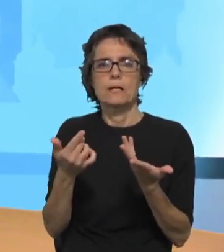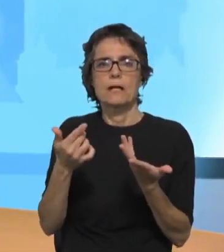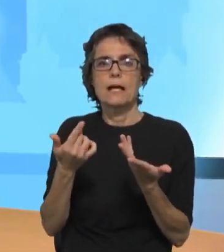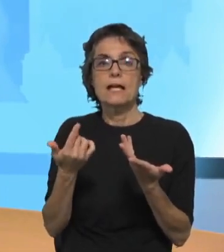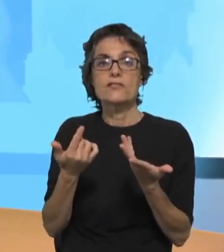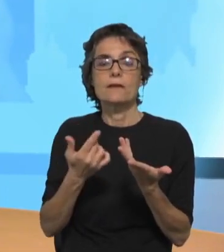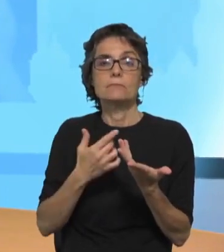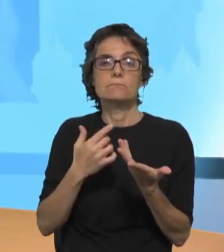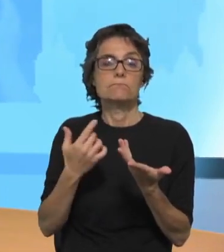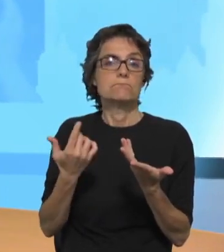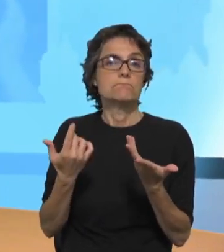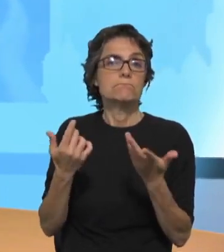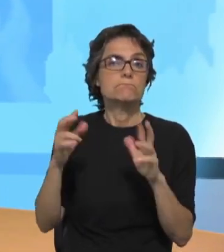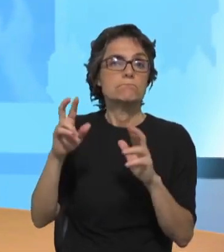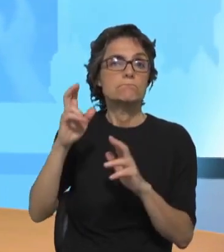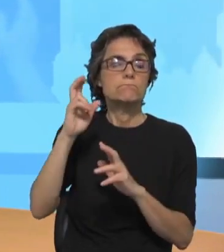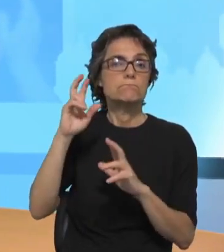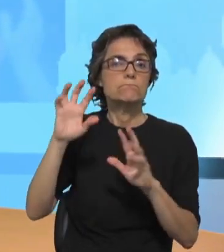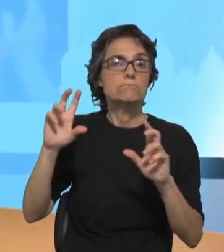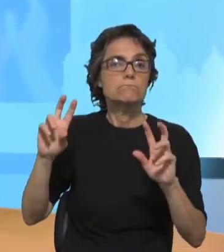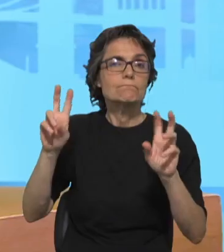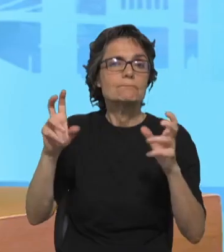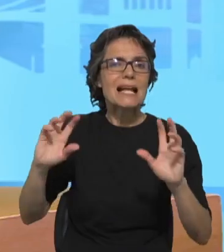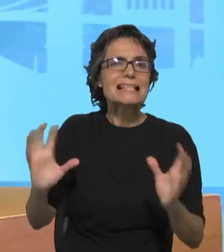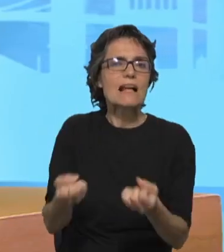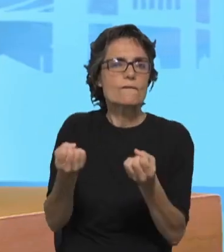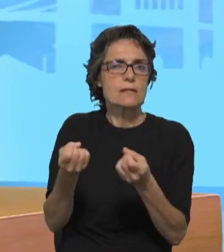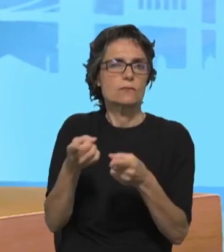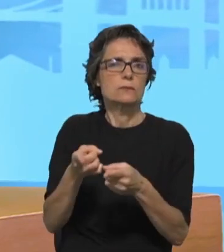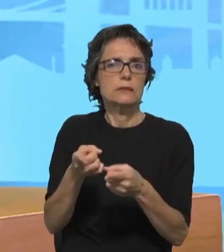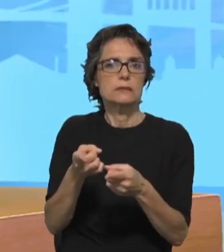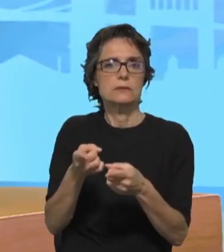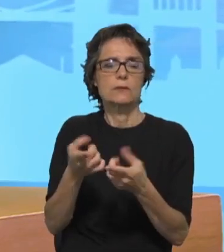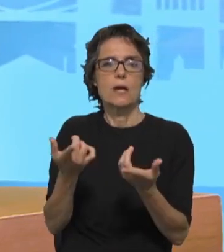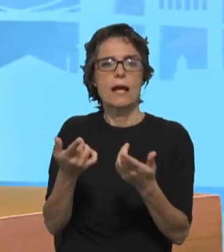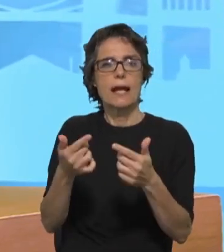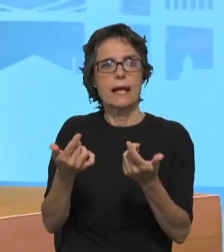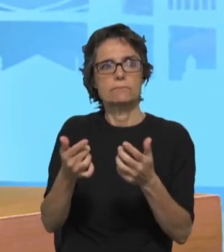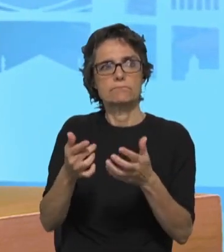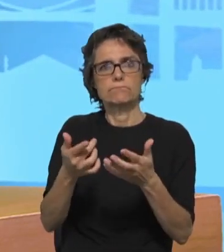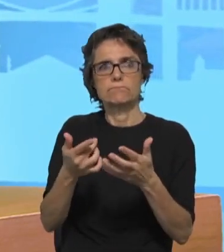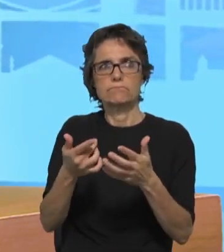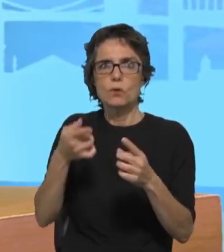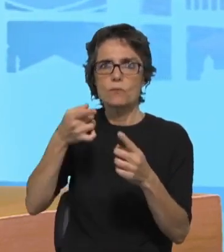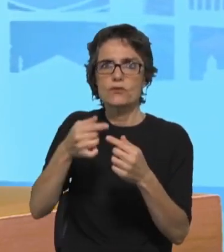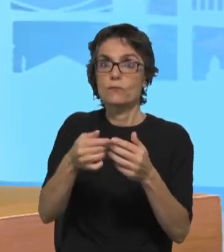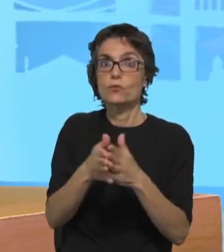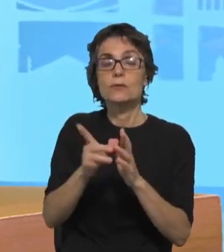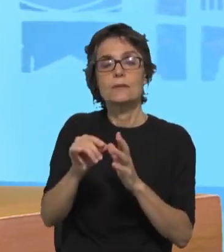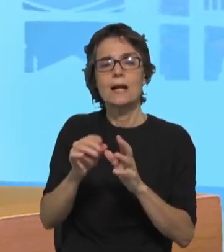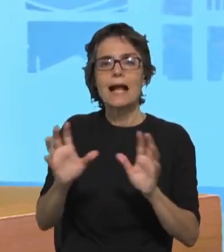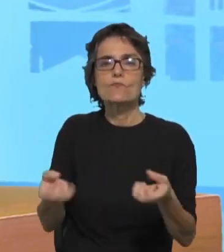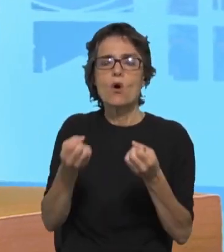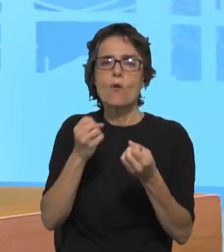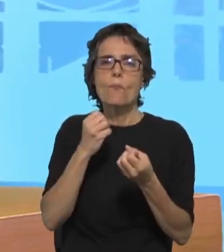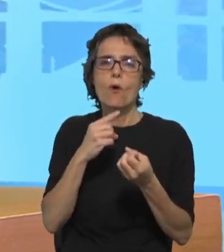essa convicção de que a salvação também tem ela um espaço cada vez mais alargado? Assim, no fundo, o que está em